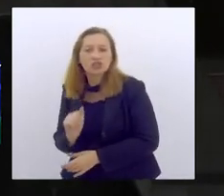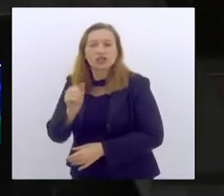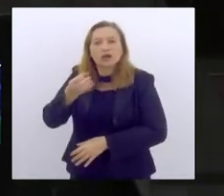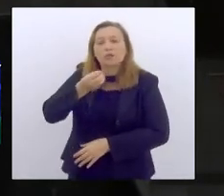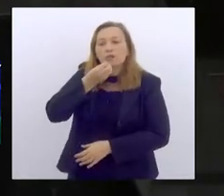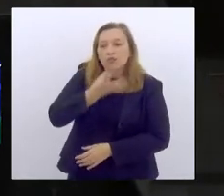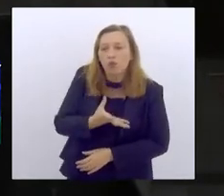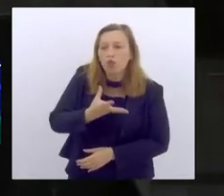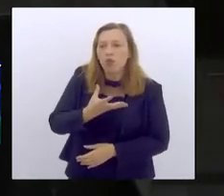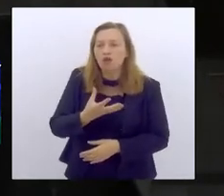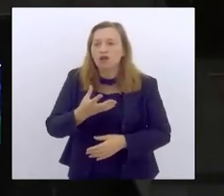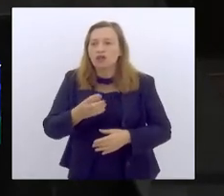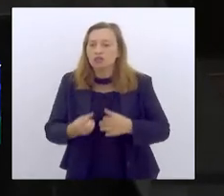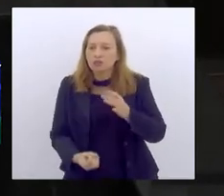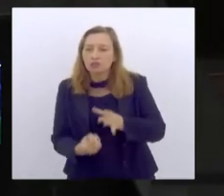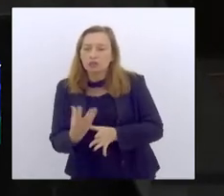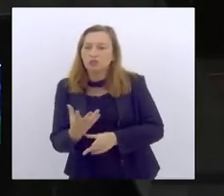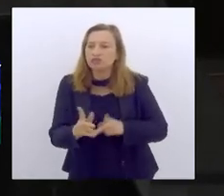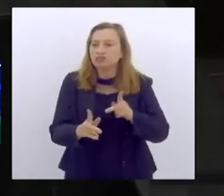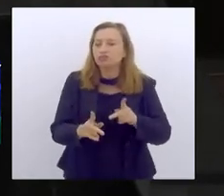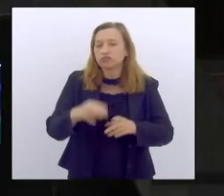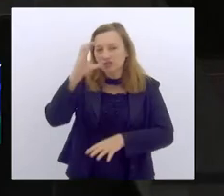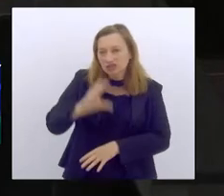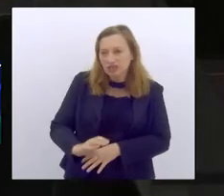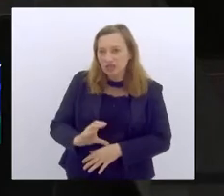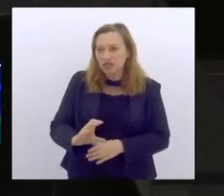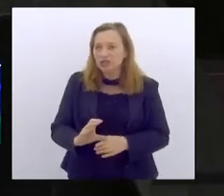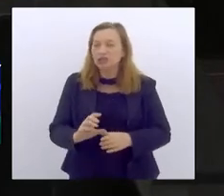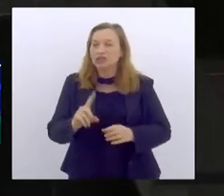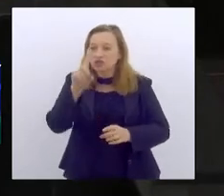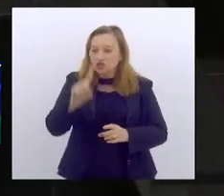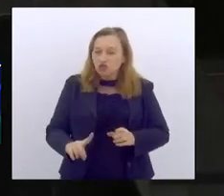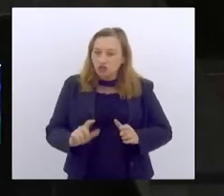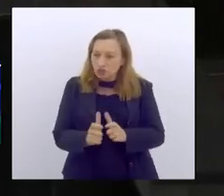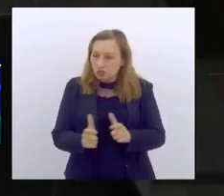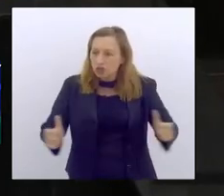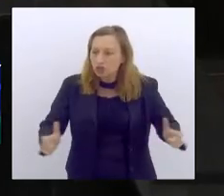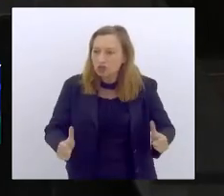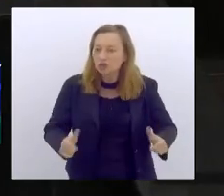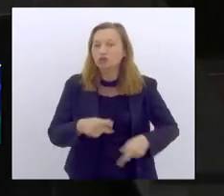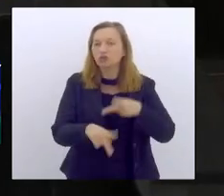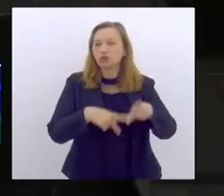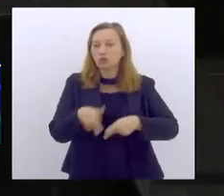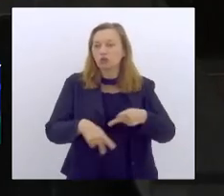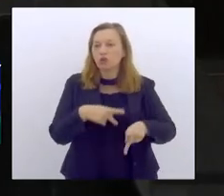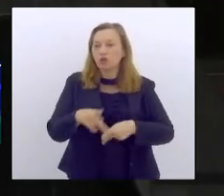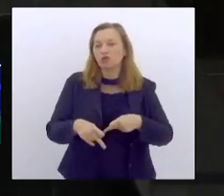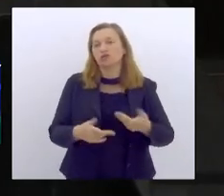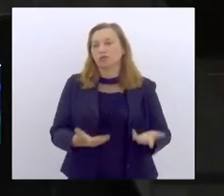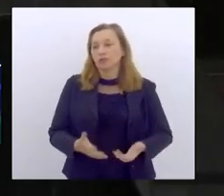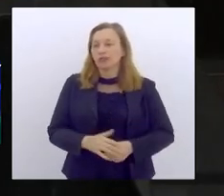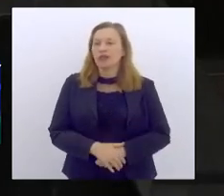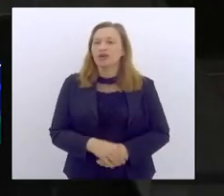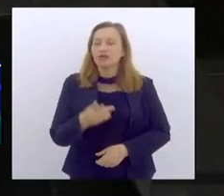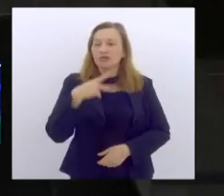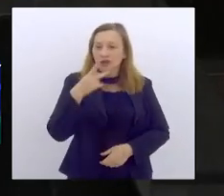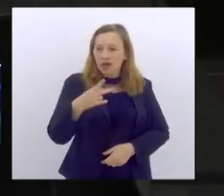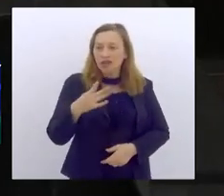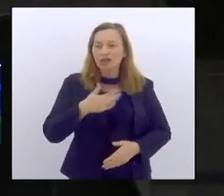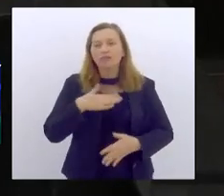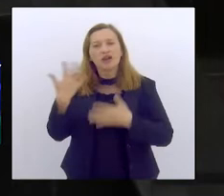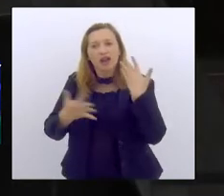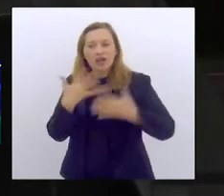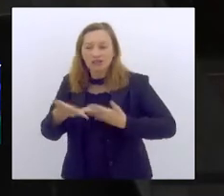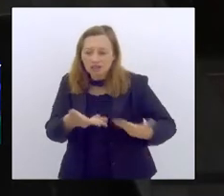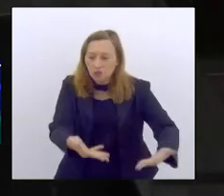uma agenda que promovam a cidadania EA larga e os direitos da Juventude Popular tão que era que falar da minha